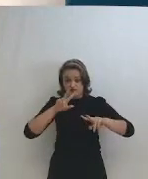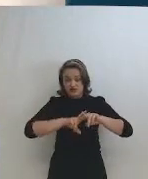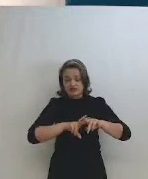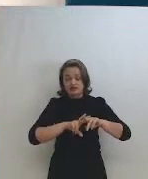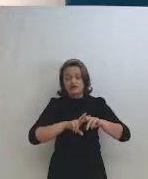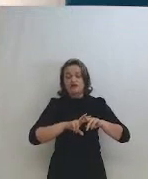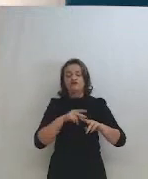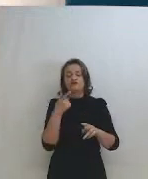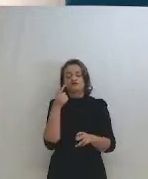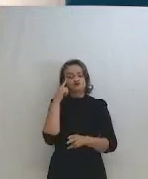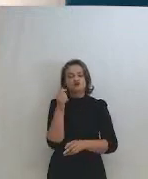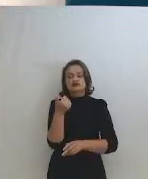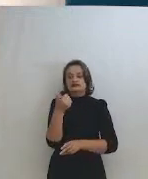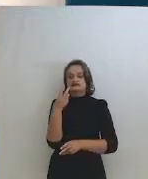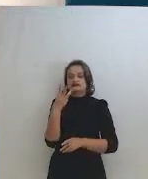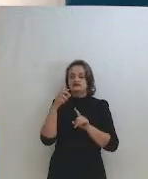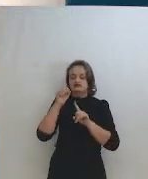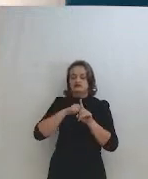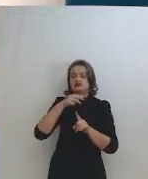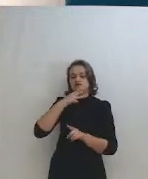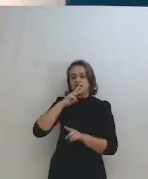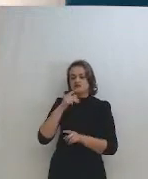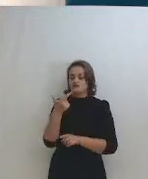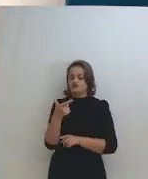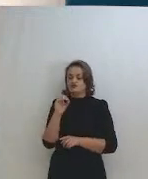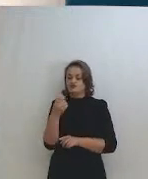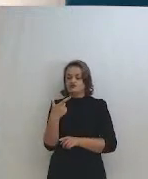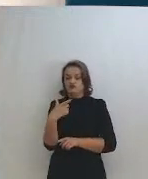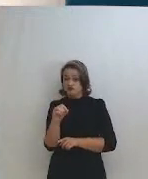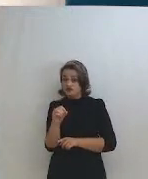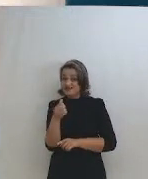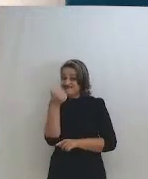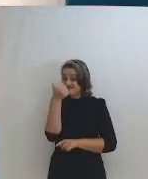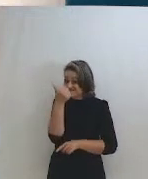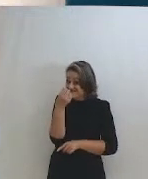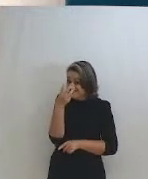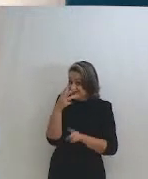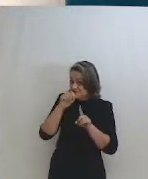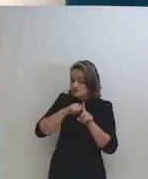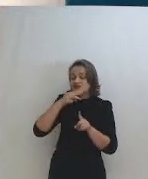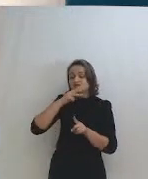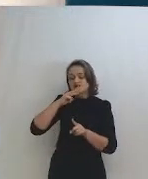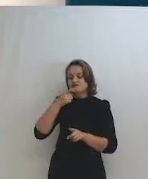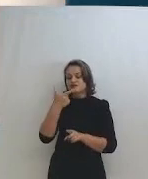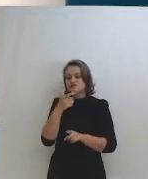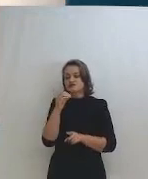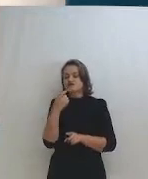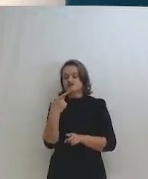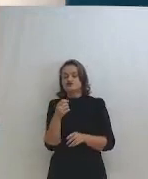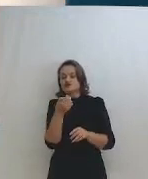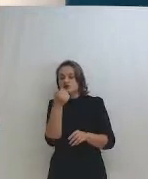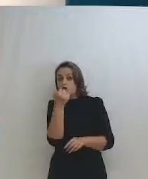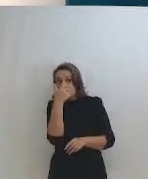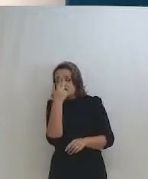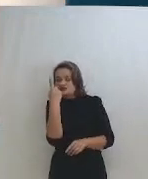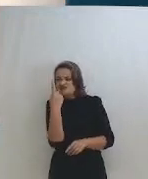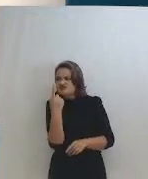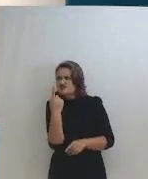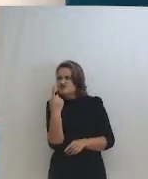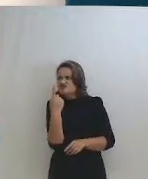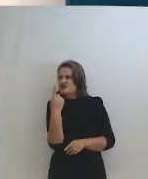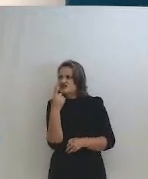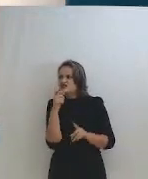março de 2020. 13 de março de 2020, mais de 12 meses. Aliás, nós já estamos terminando o